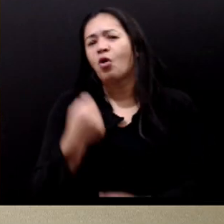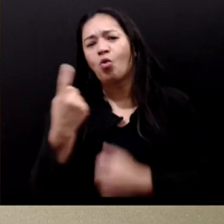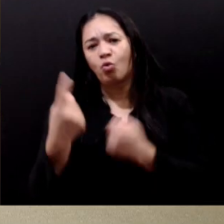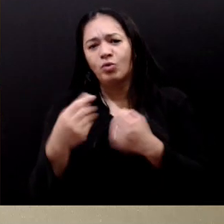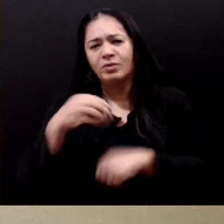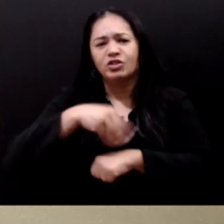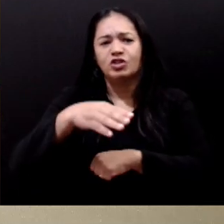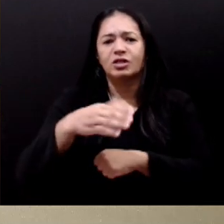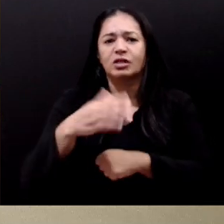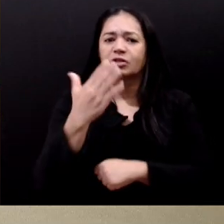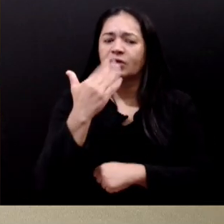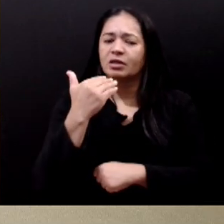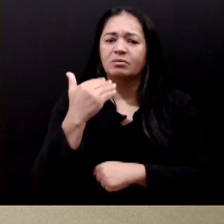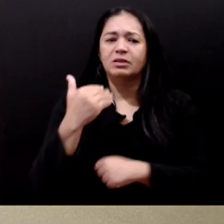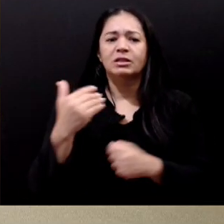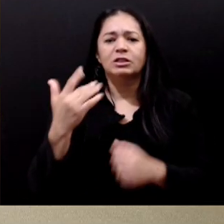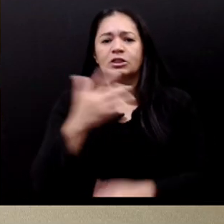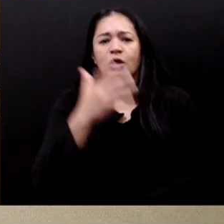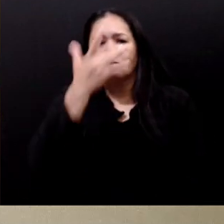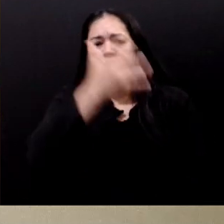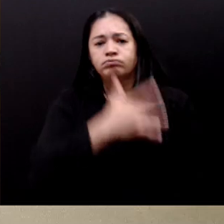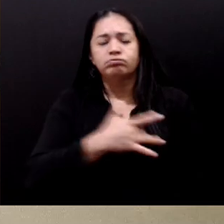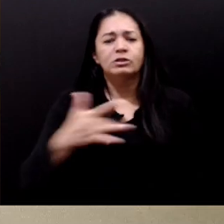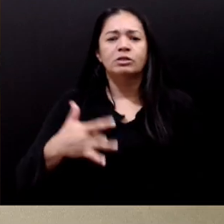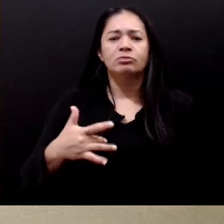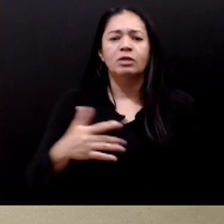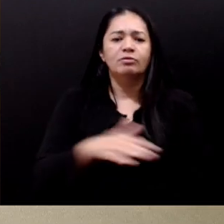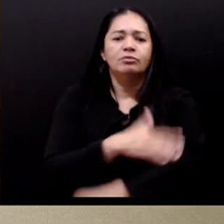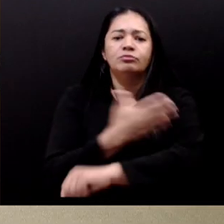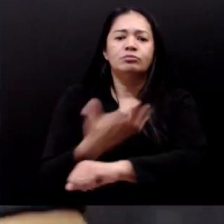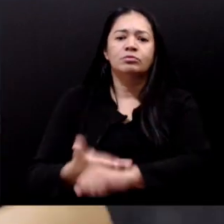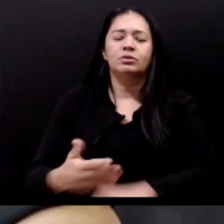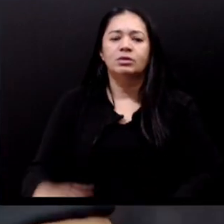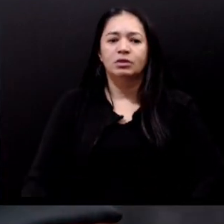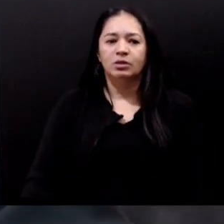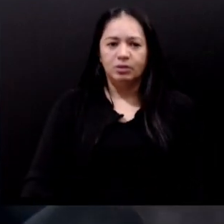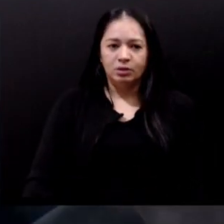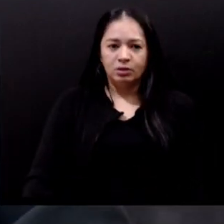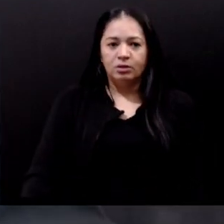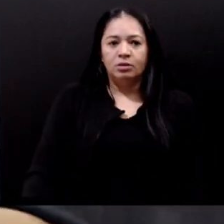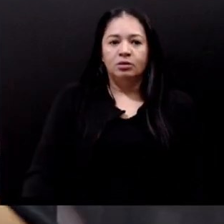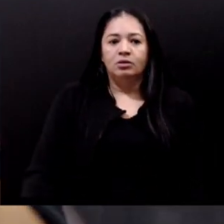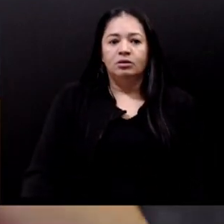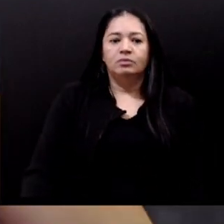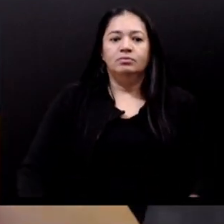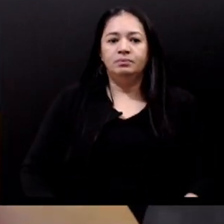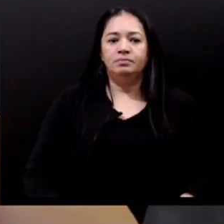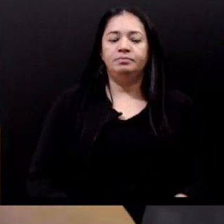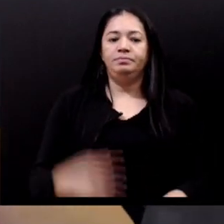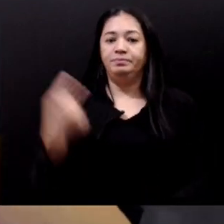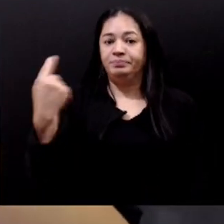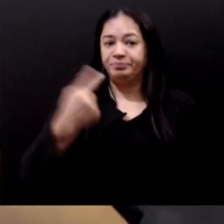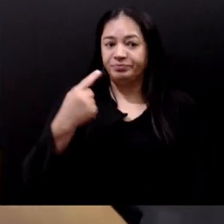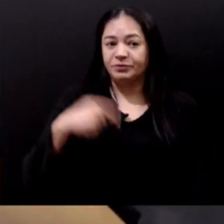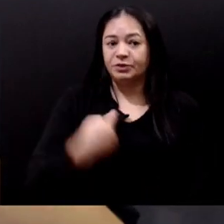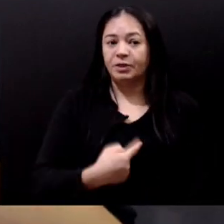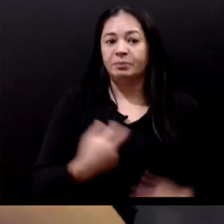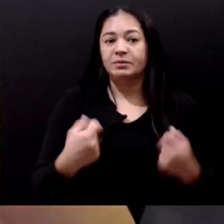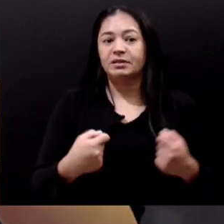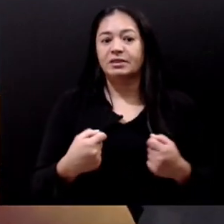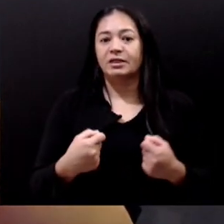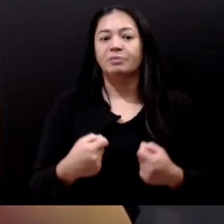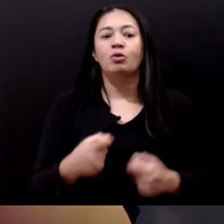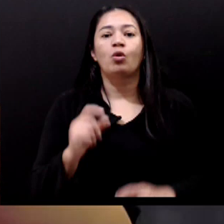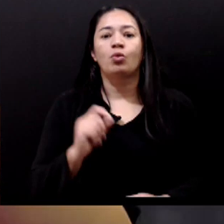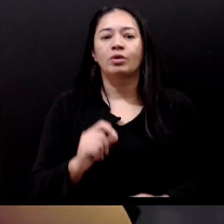saudável durante o dia. tá. Bom, primeiramente eu acho que a gente tem que desconstruir um pouco o que a gente chama de